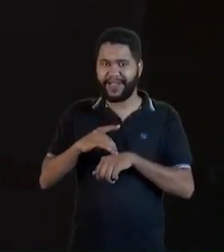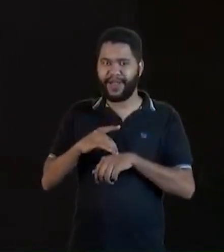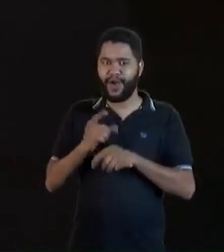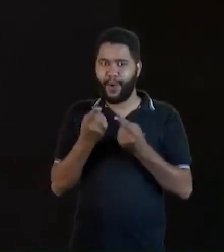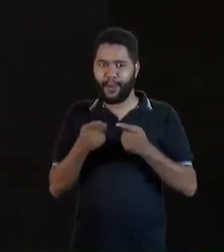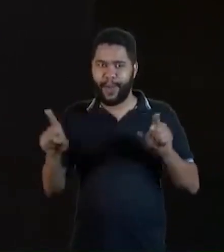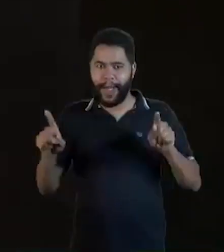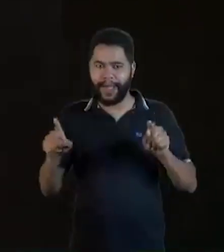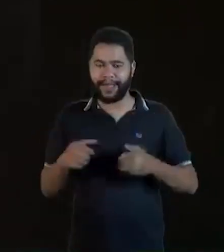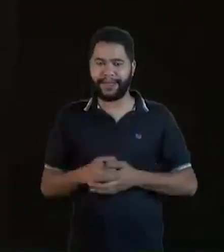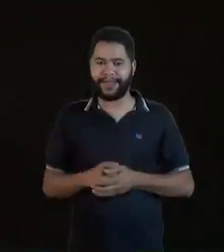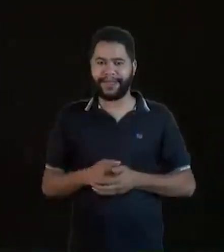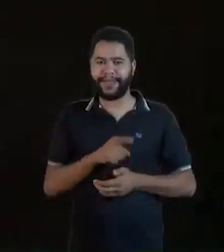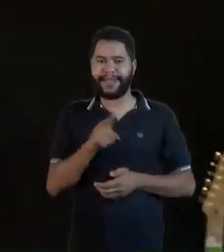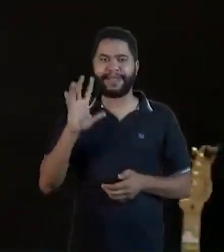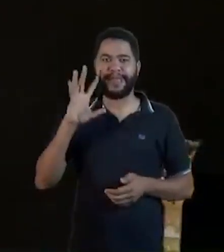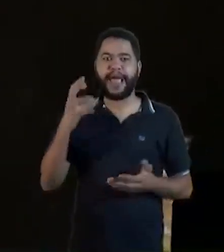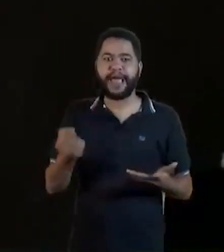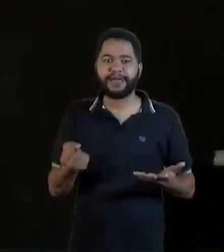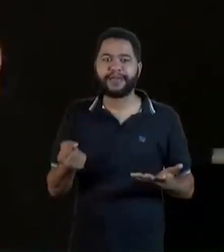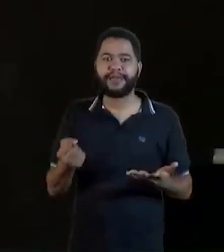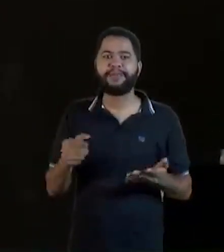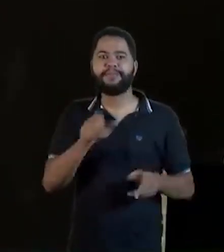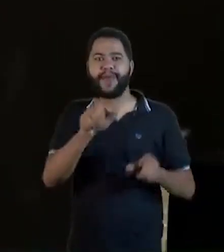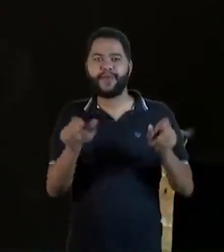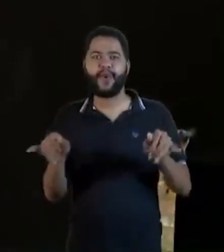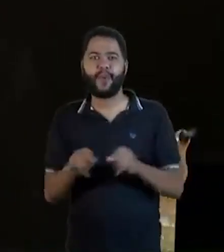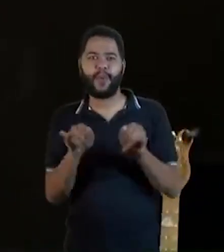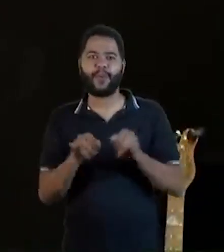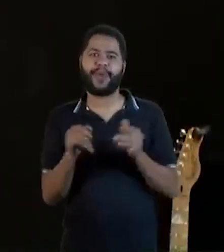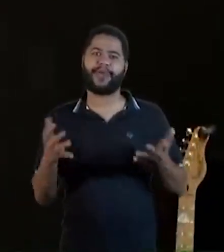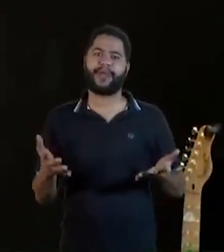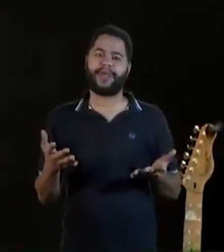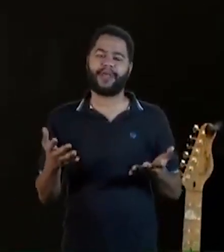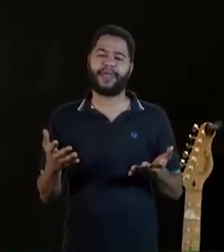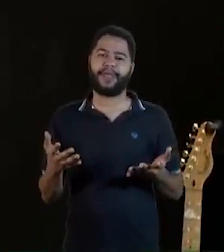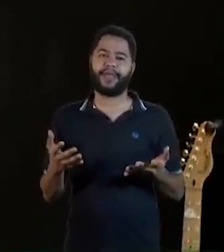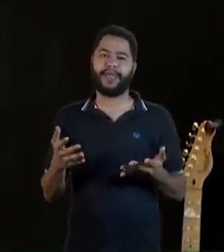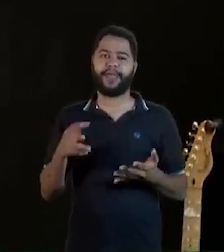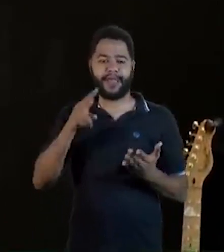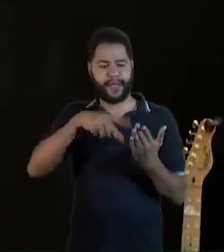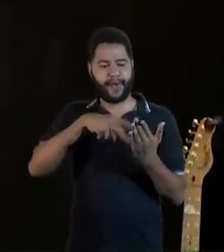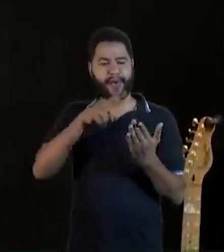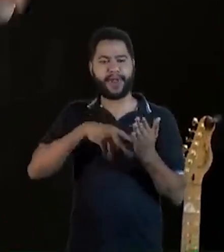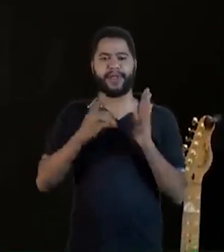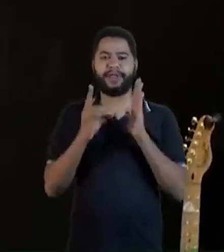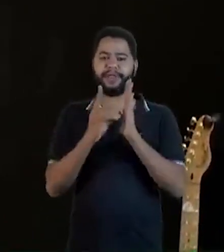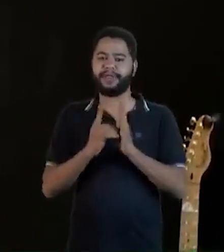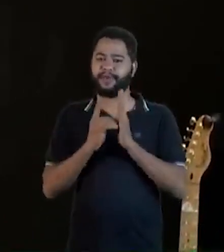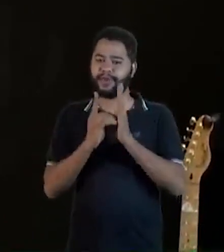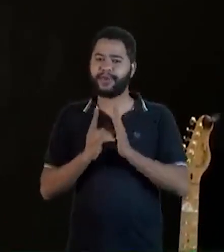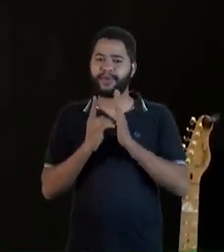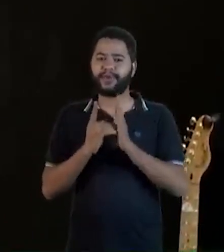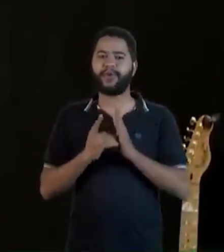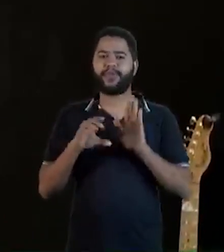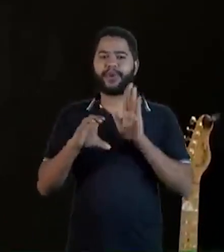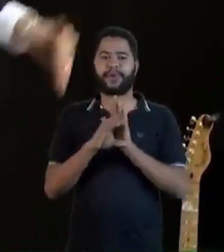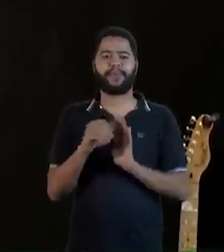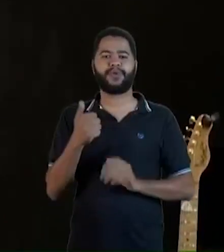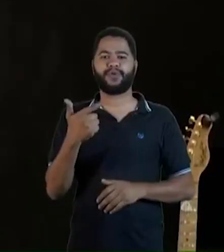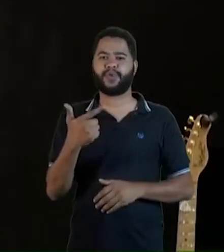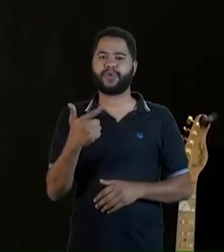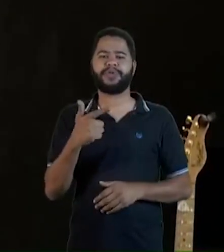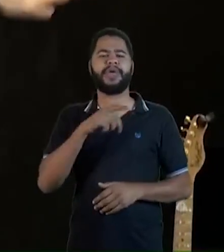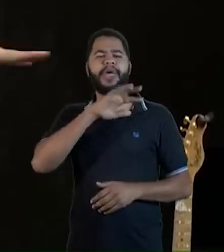que os veganos tão dando a maior bobeira e eu tenho certeza porque eu li Deuteronômio 12 a semana de Deus falando